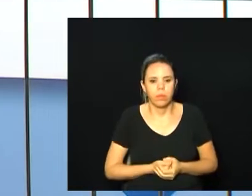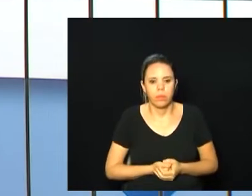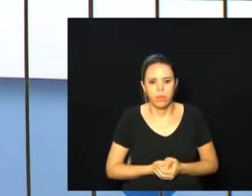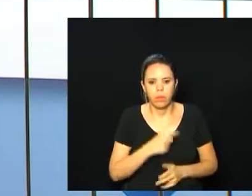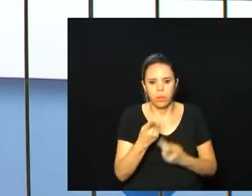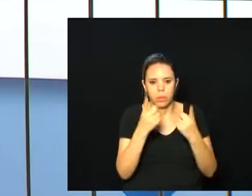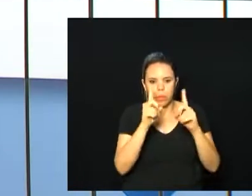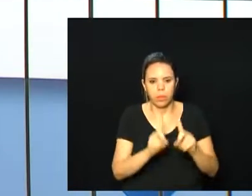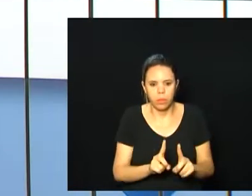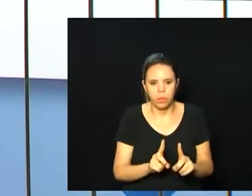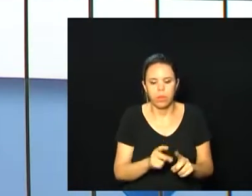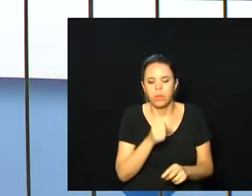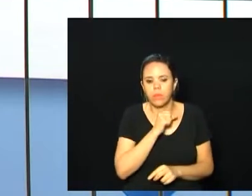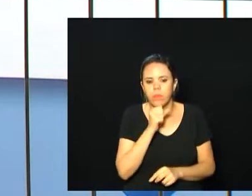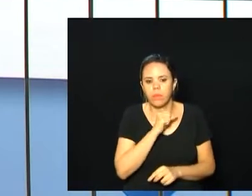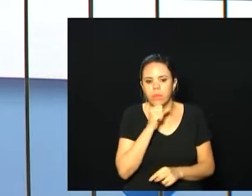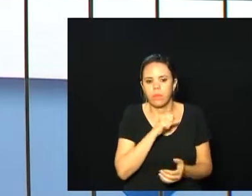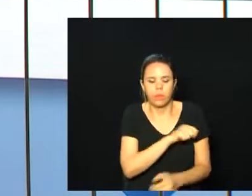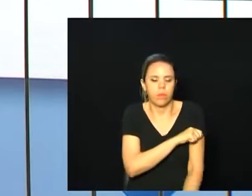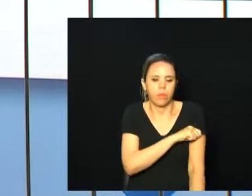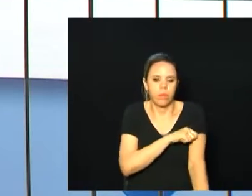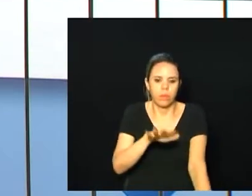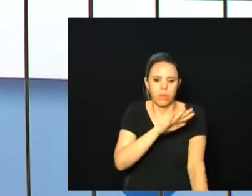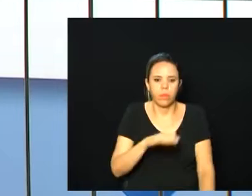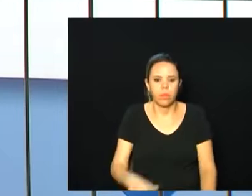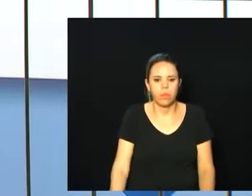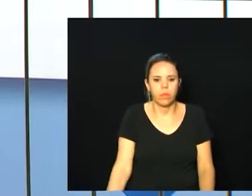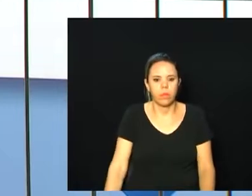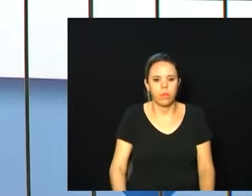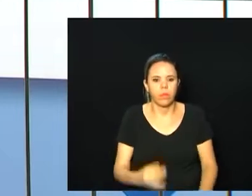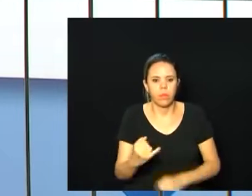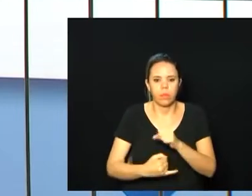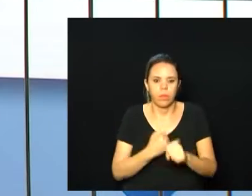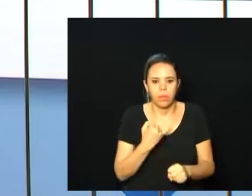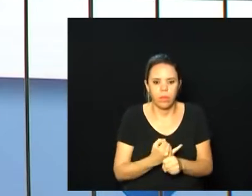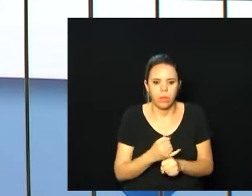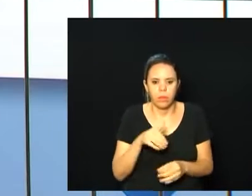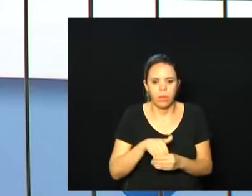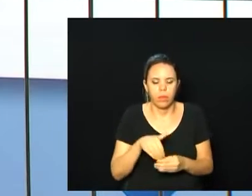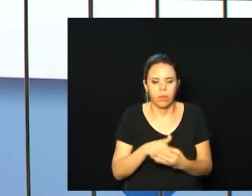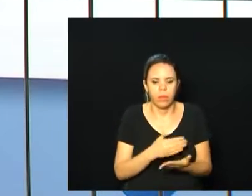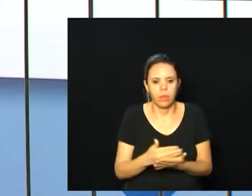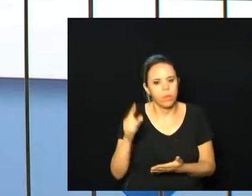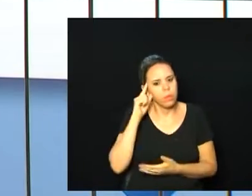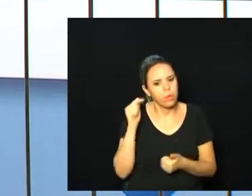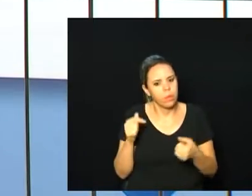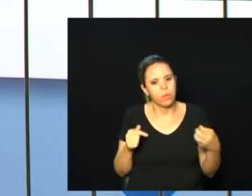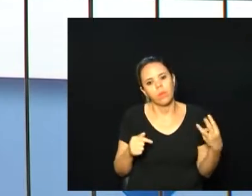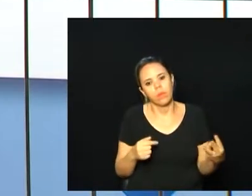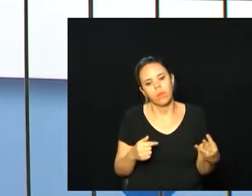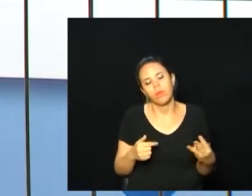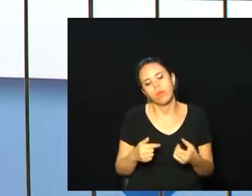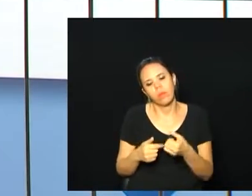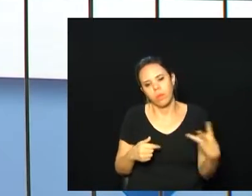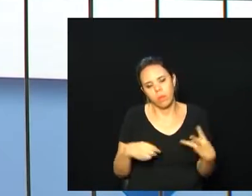com deficiência, idosos e estudantes. O processo é via internet e teve início no dia 13 de novembro. Você